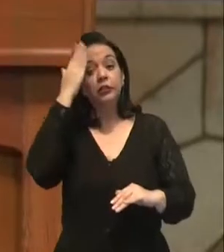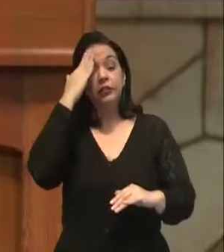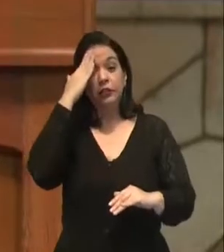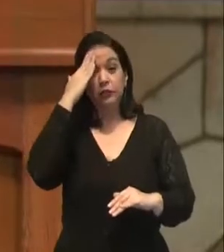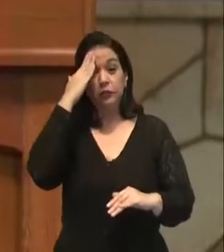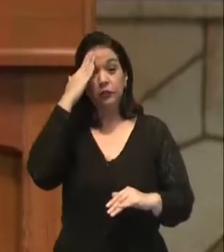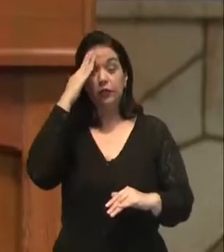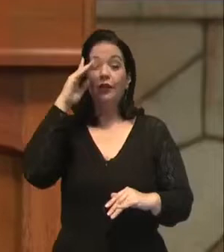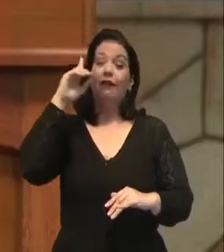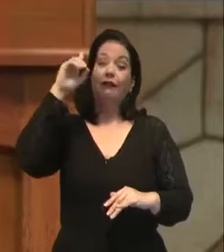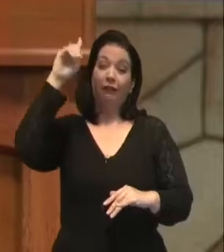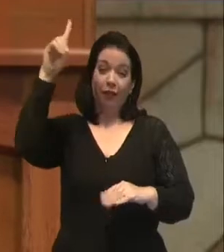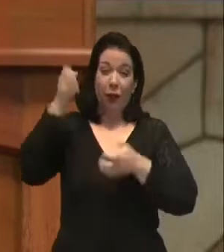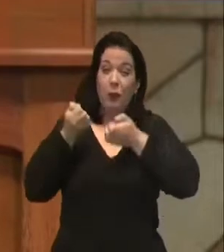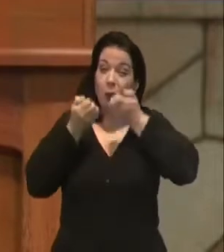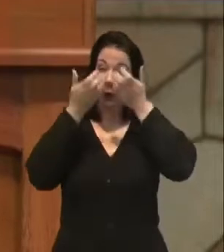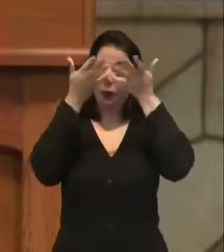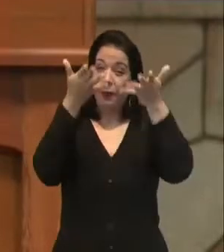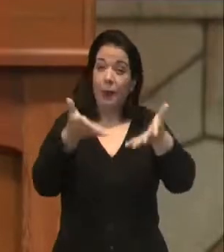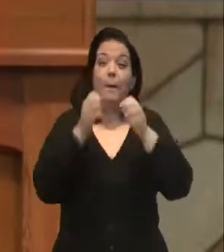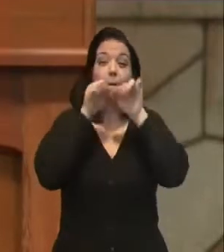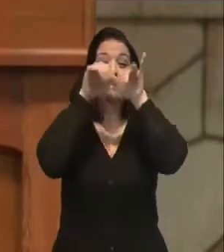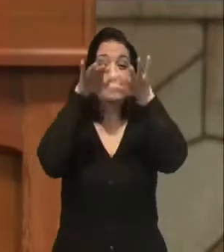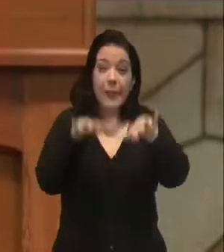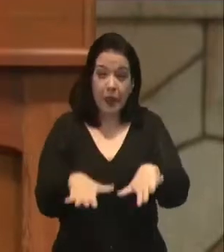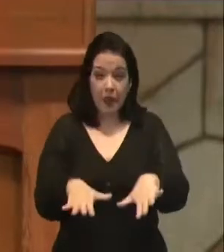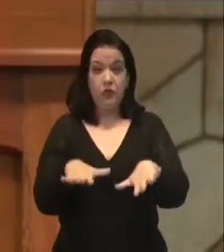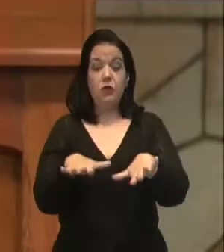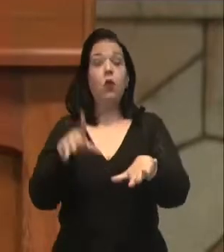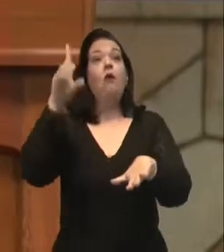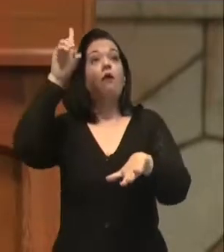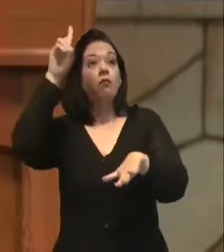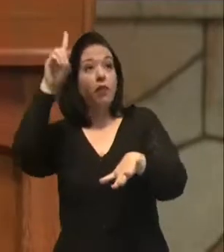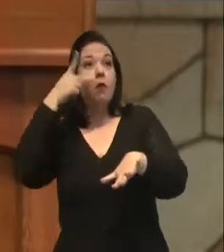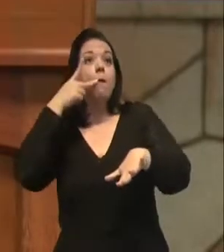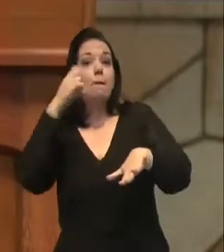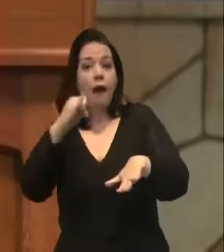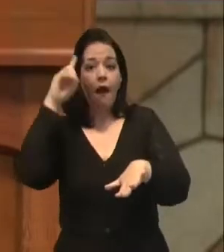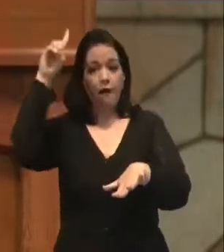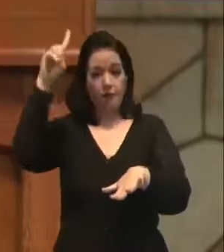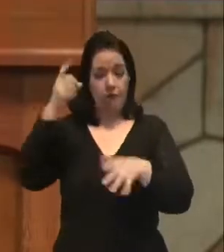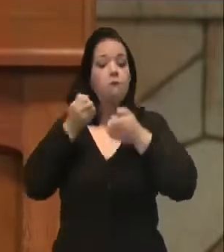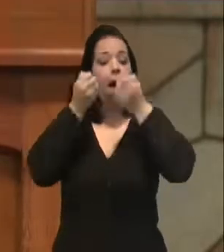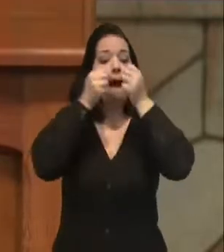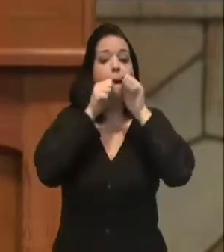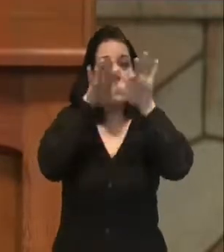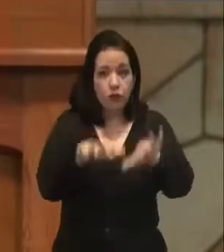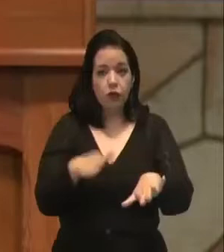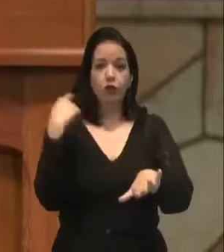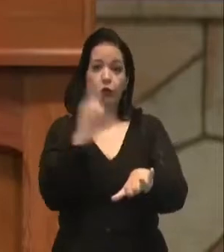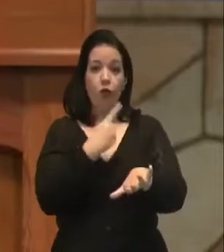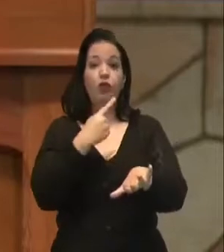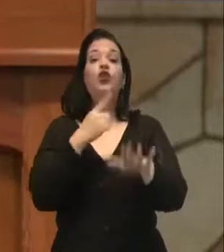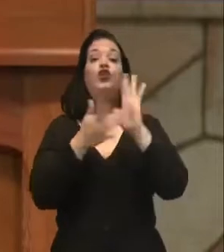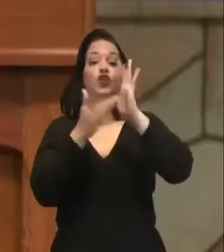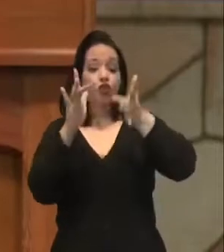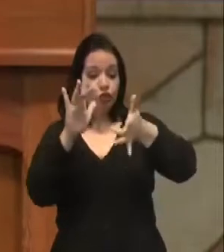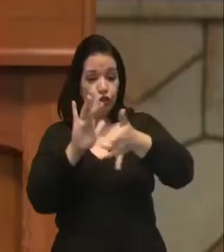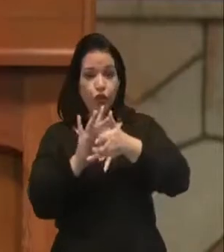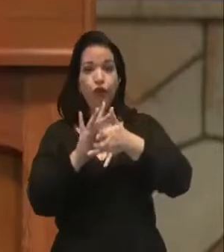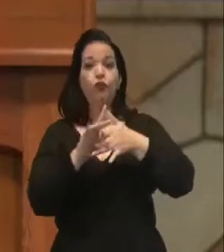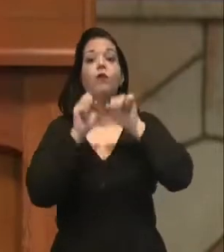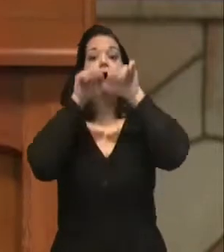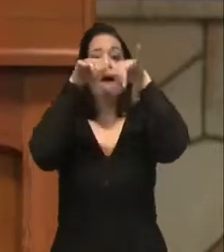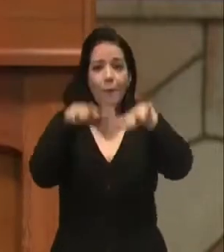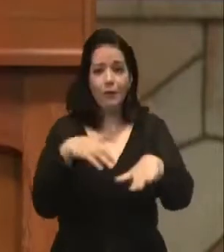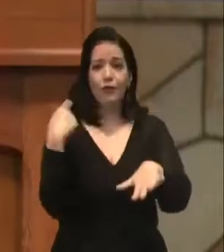da Trindade, as 3 pessoas da Trindade: bênçãos em Deus Pai, bênçãos em Deus Filho e bênçãos em